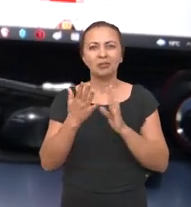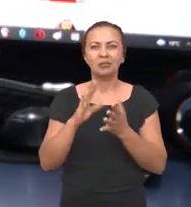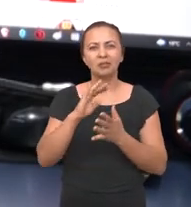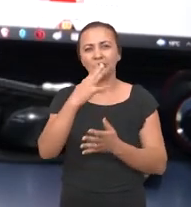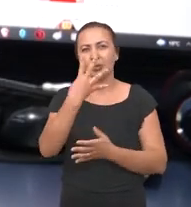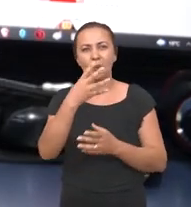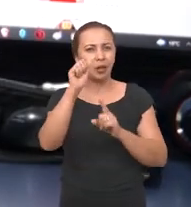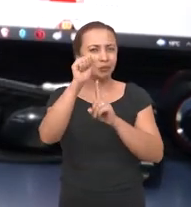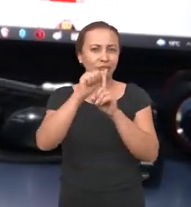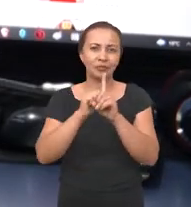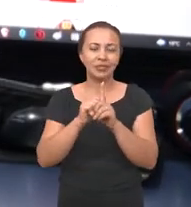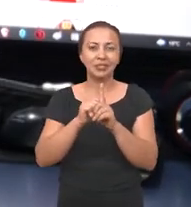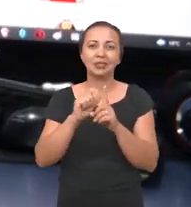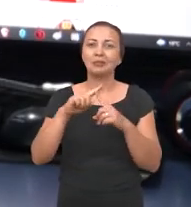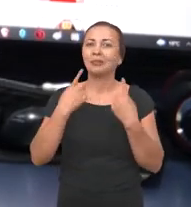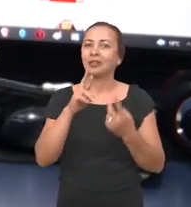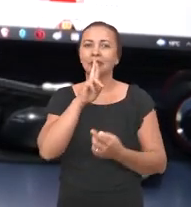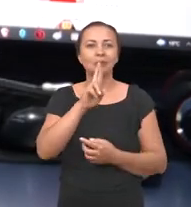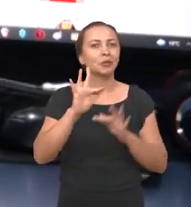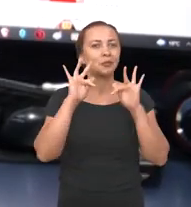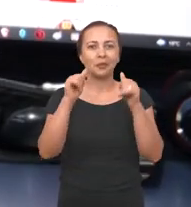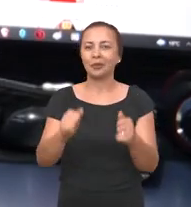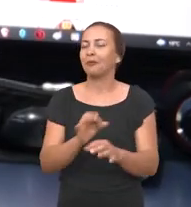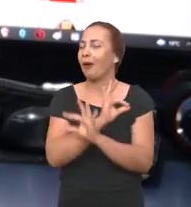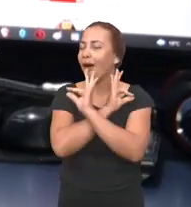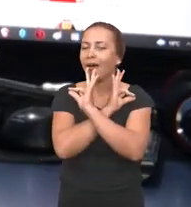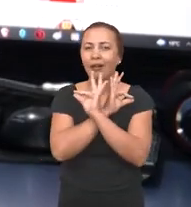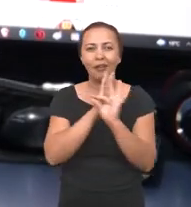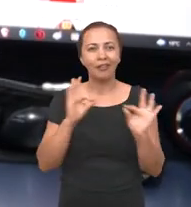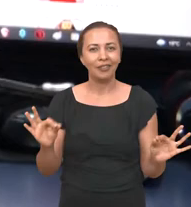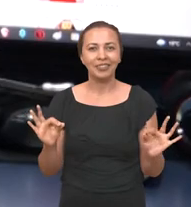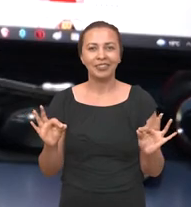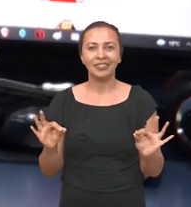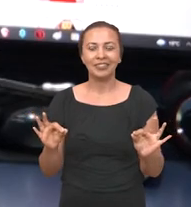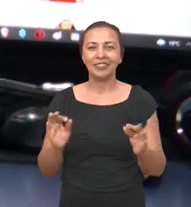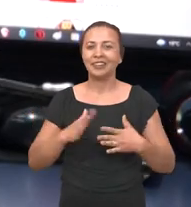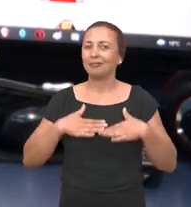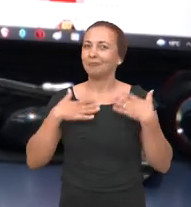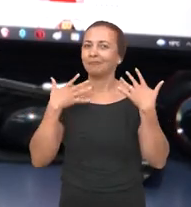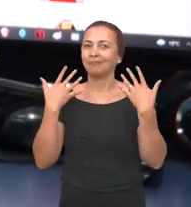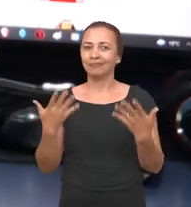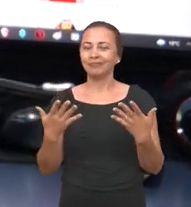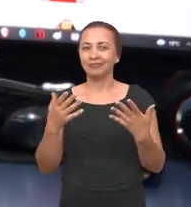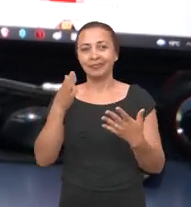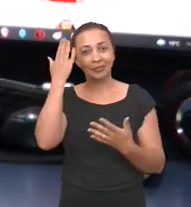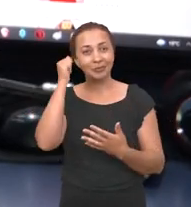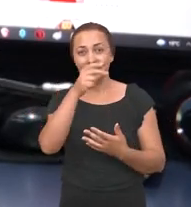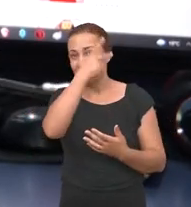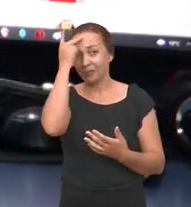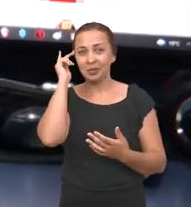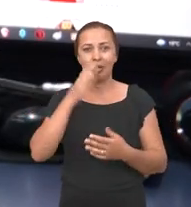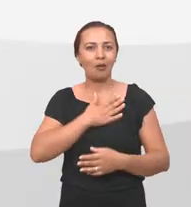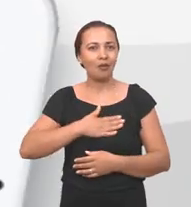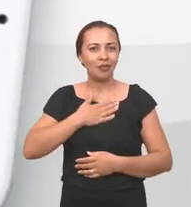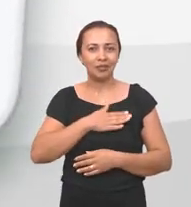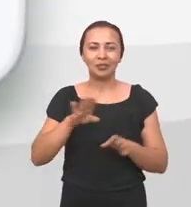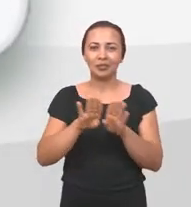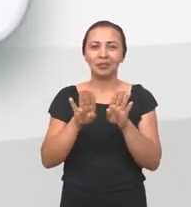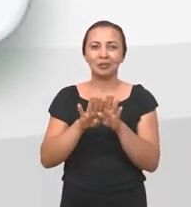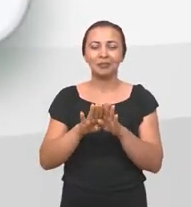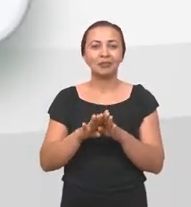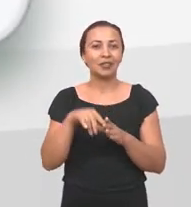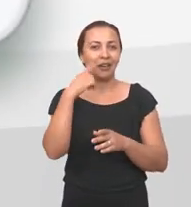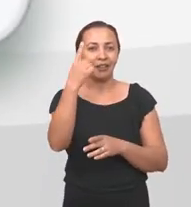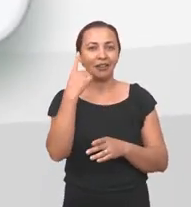consideravelmente uns 4 meses, mas o resultado foi muito bom. Foi surpreendente saber que as pessoas gostaram também.